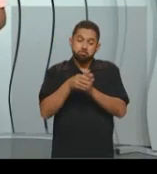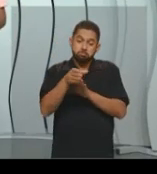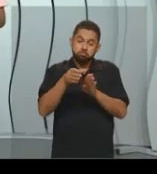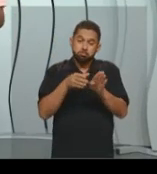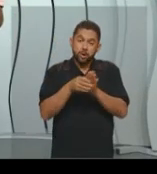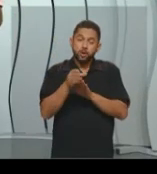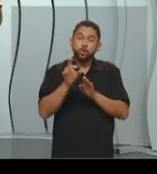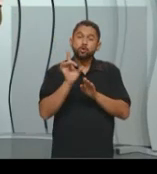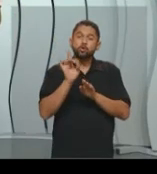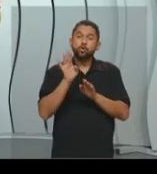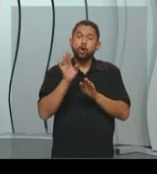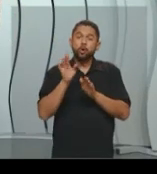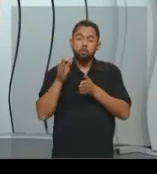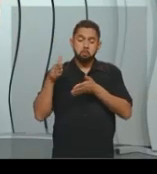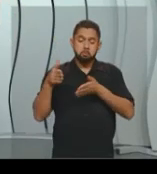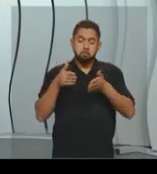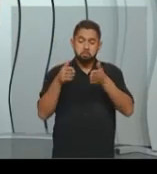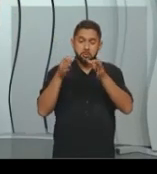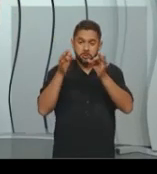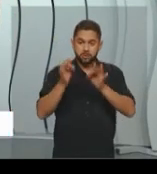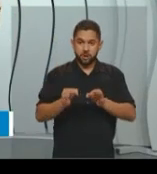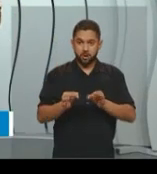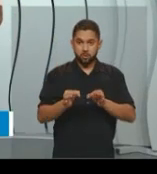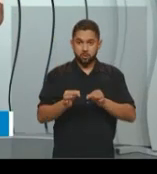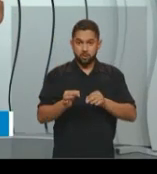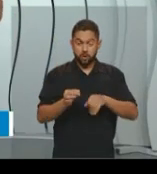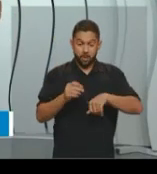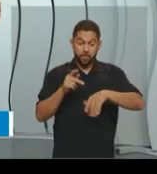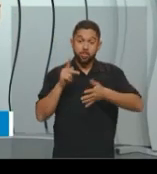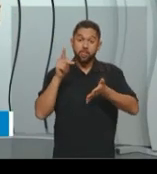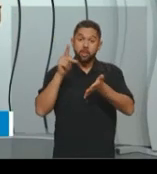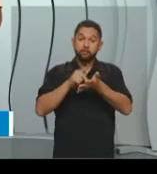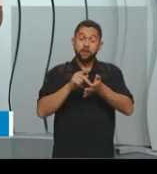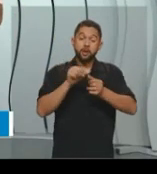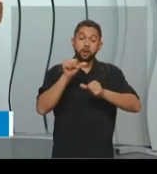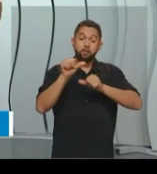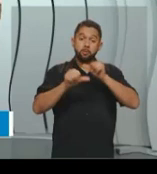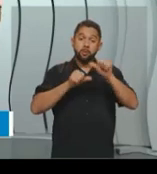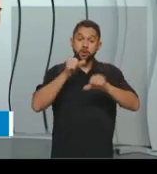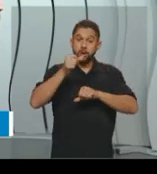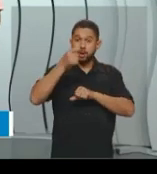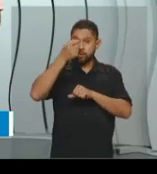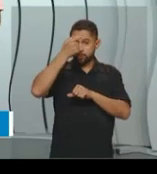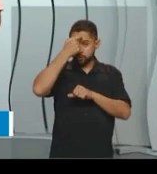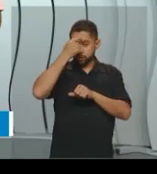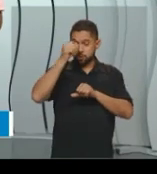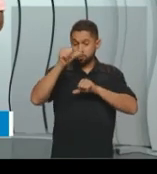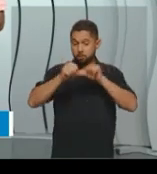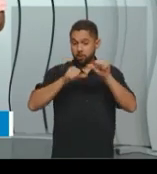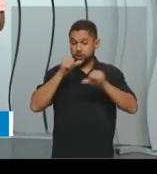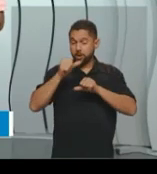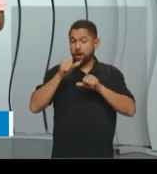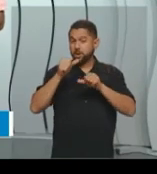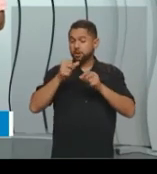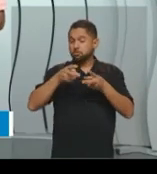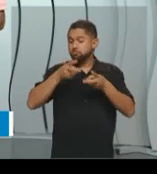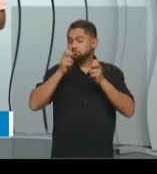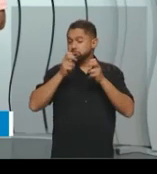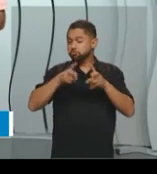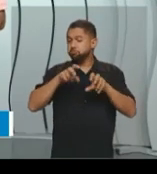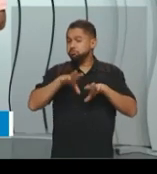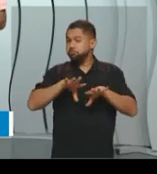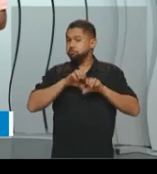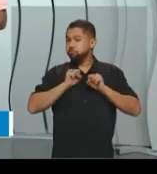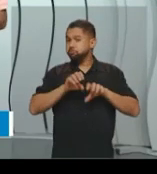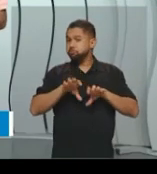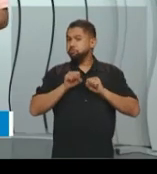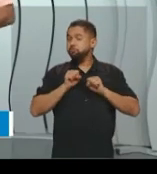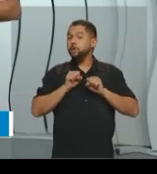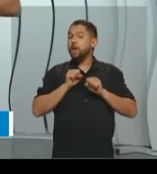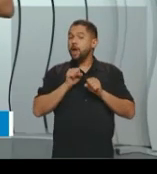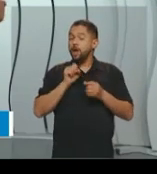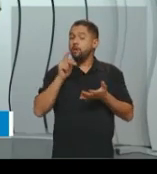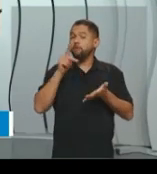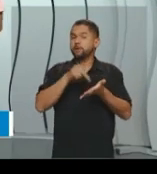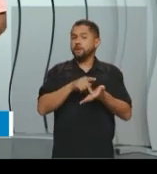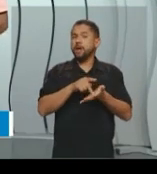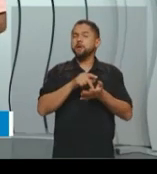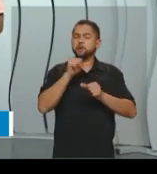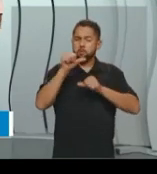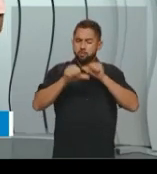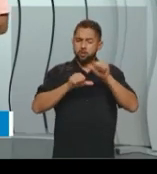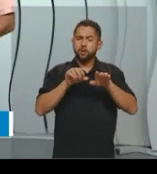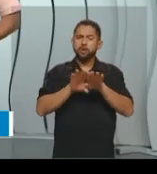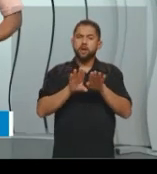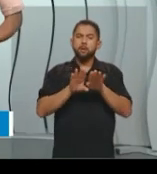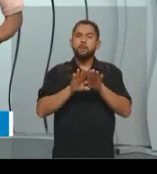filosófica, onde mudando a consciência, a compreensão, a percepção da realidade, a gente também muda a forma das pessoas se